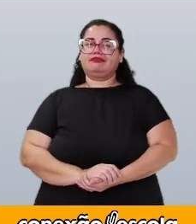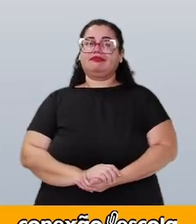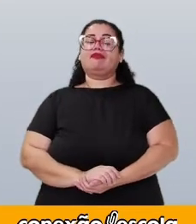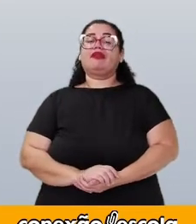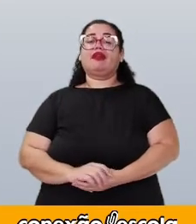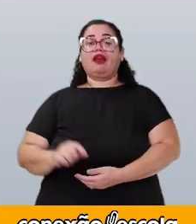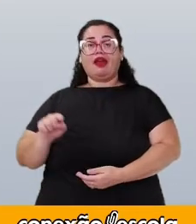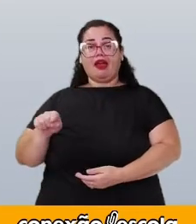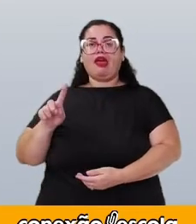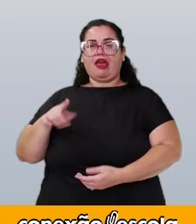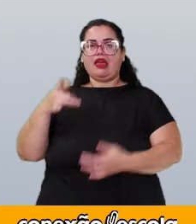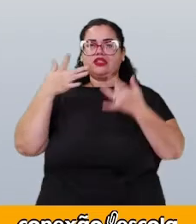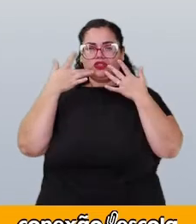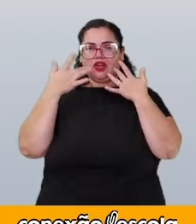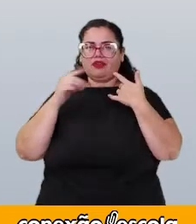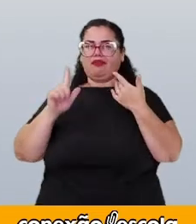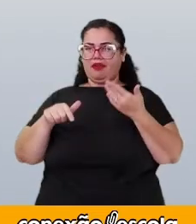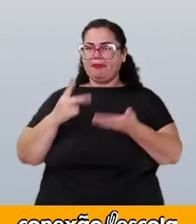Ainda é uma peça de teatro?